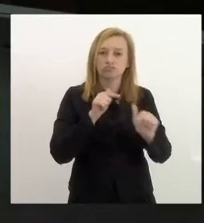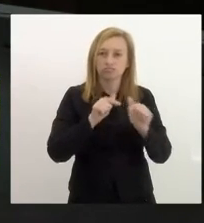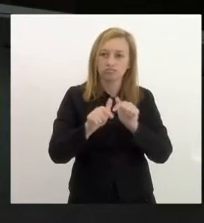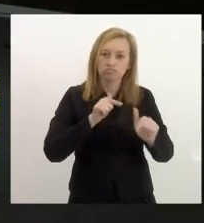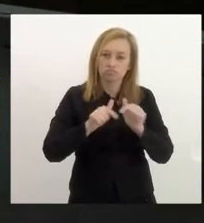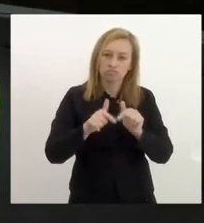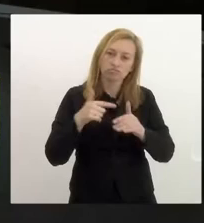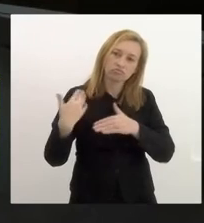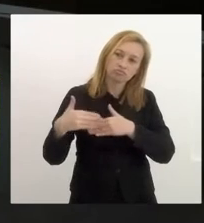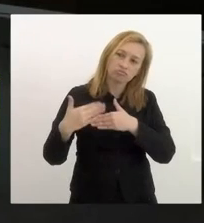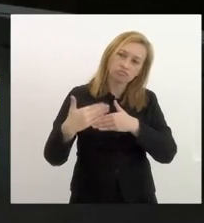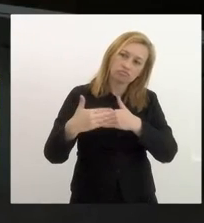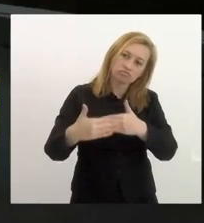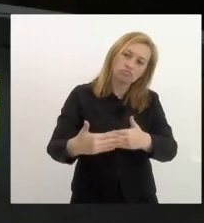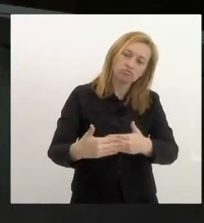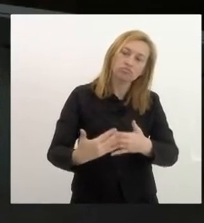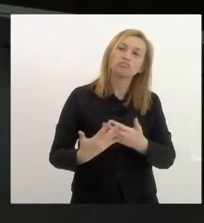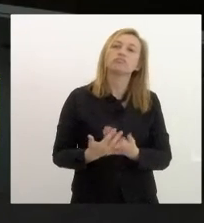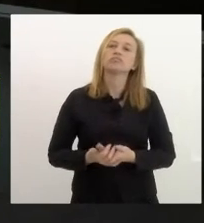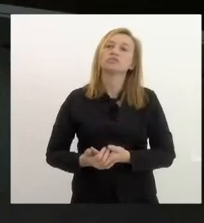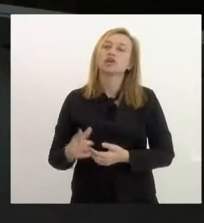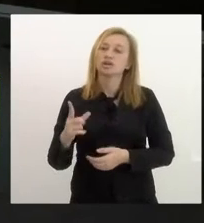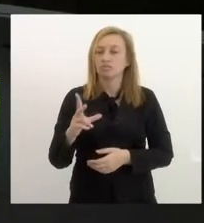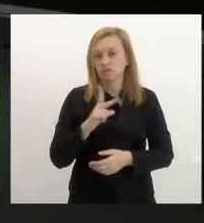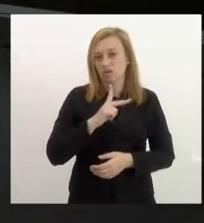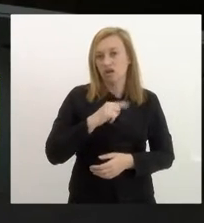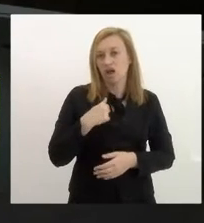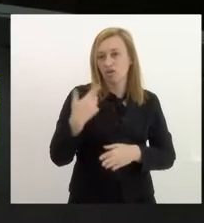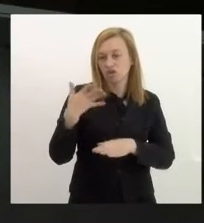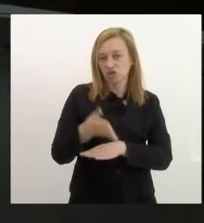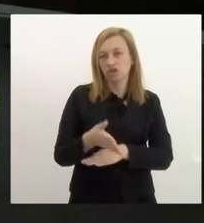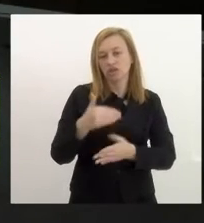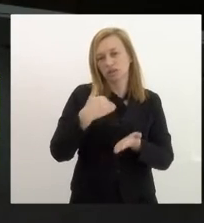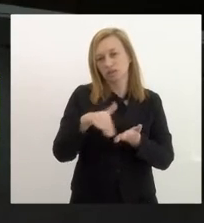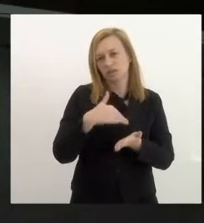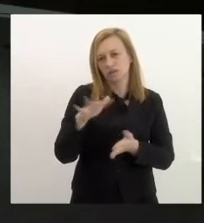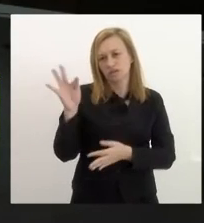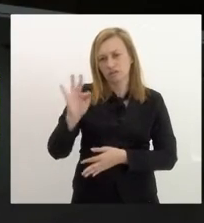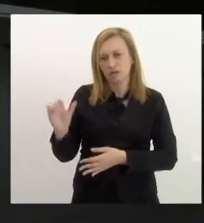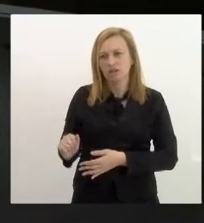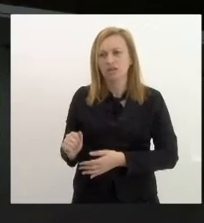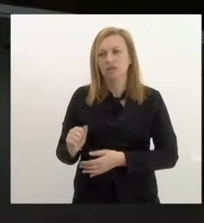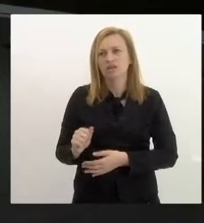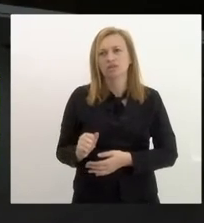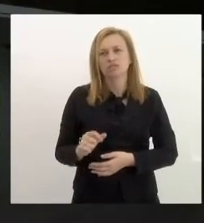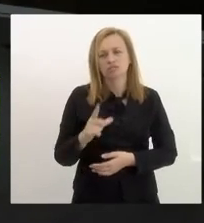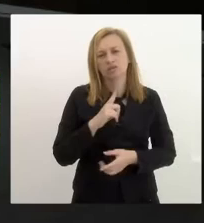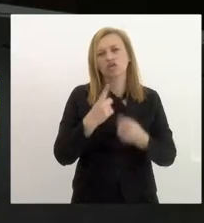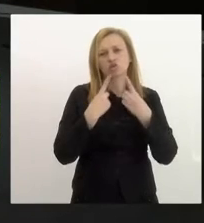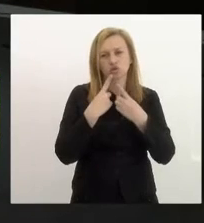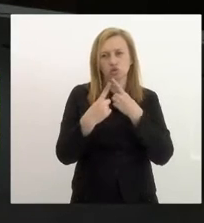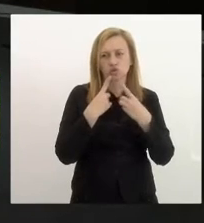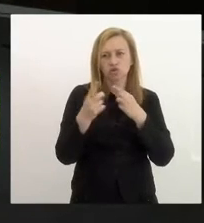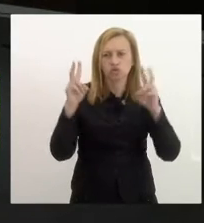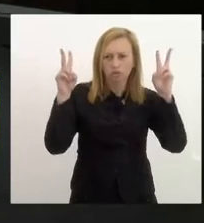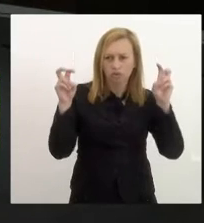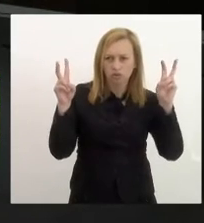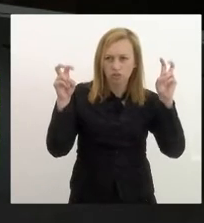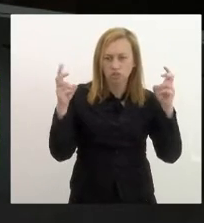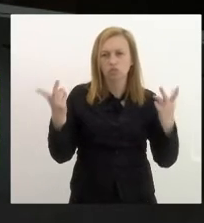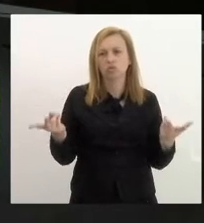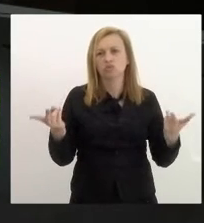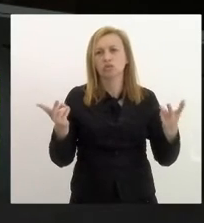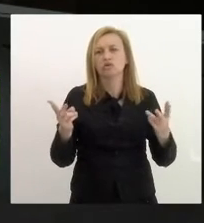ao longo do tempo eu particulamente desde que cheguei a secretaria de fazenda tem o discutido muito sobre a questão